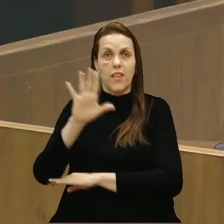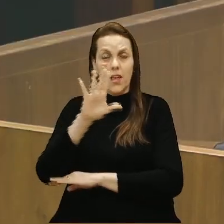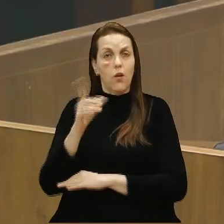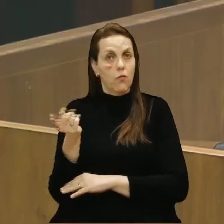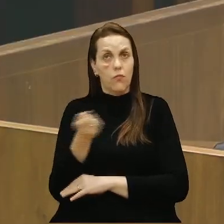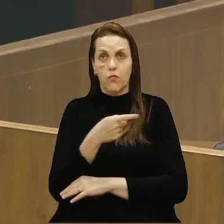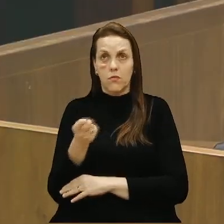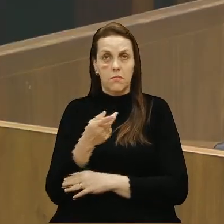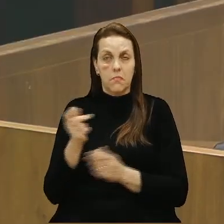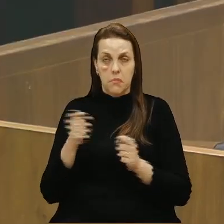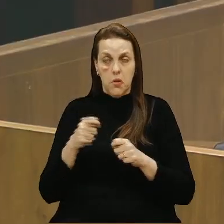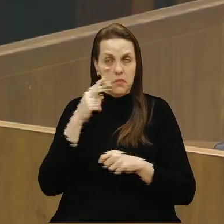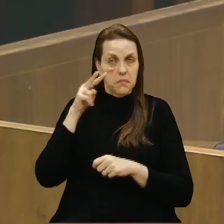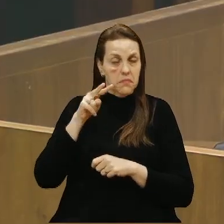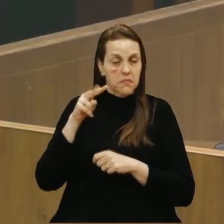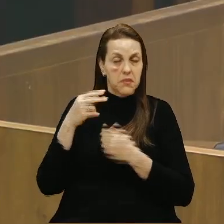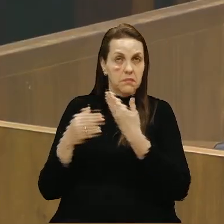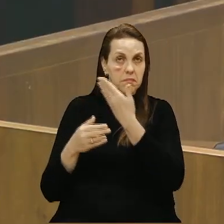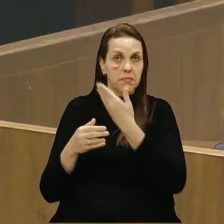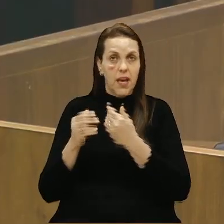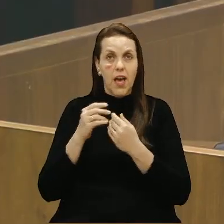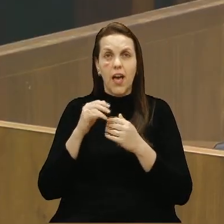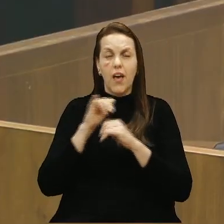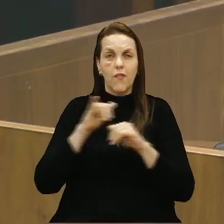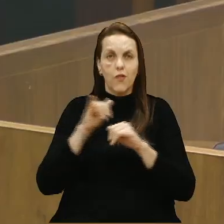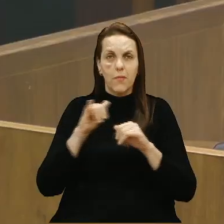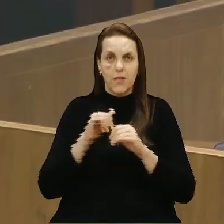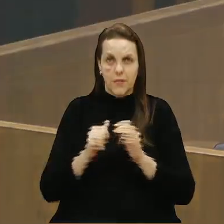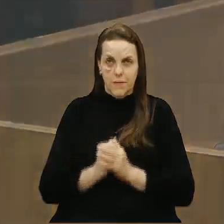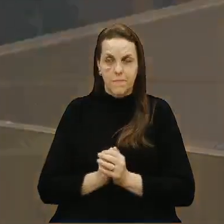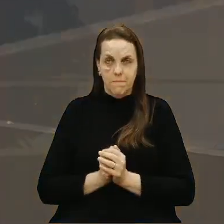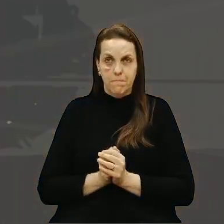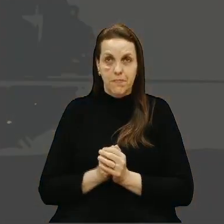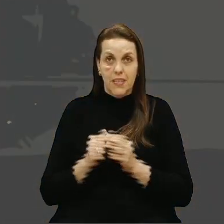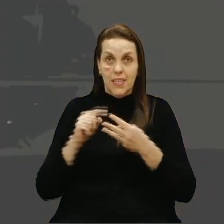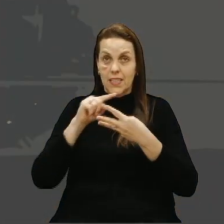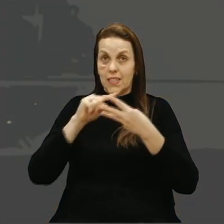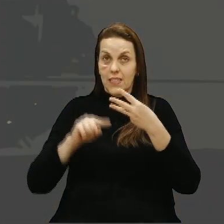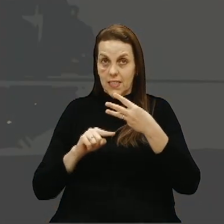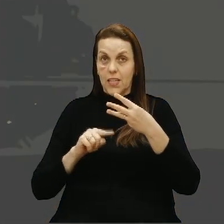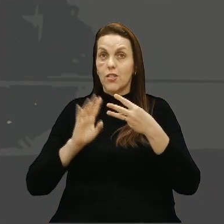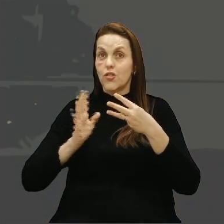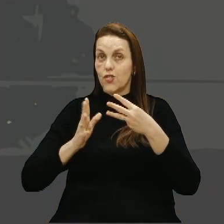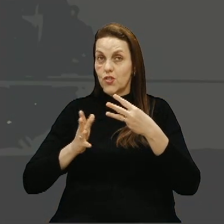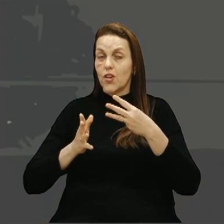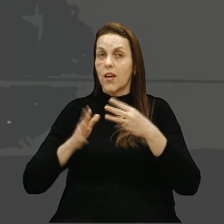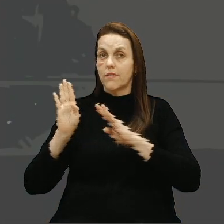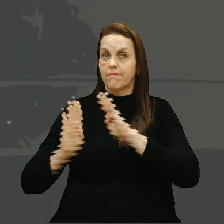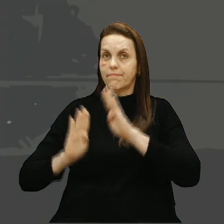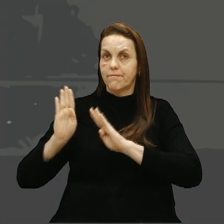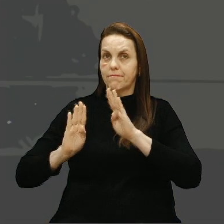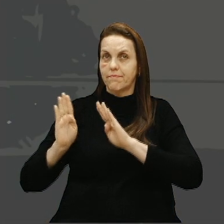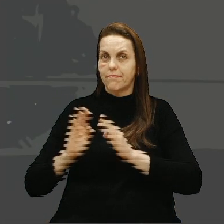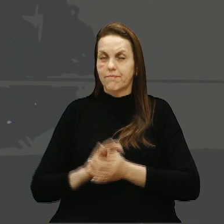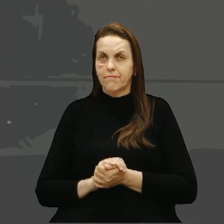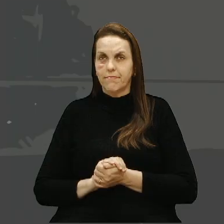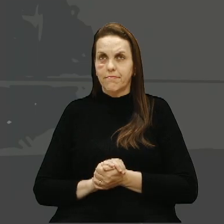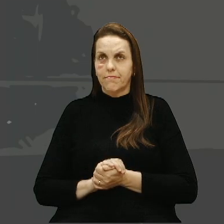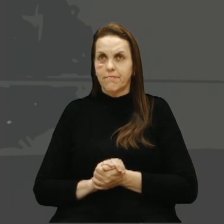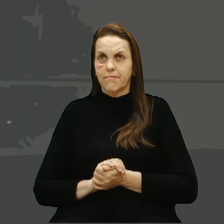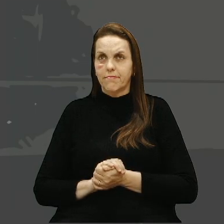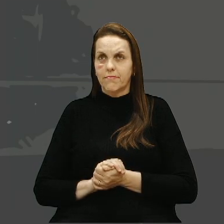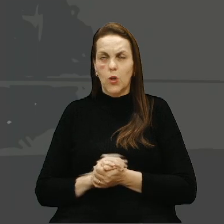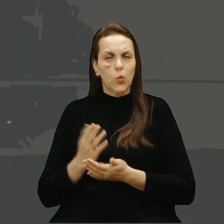aqui na tela as informações que nós trouxemos. 3 projetos já estão sendo considerados em licitação. Que são